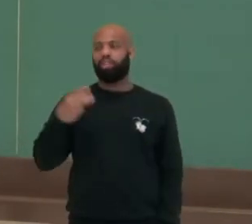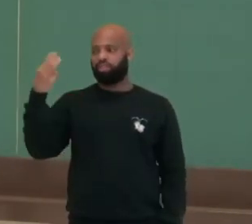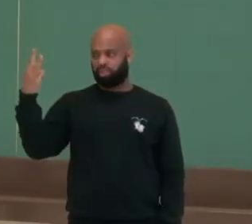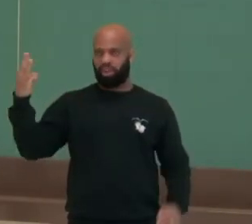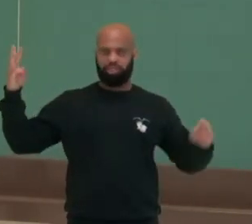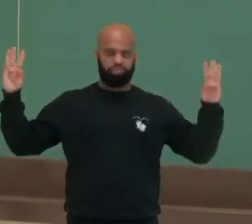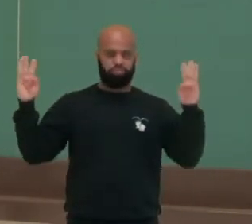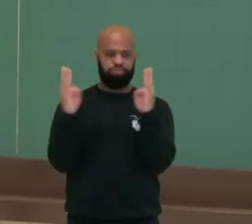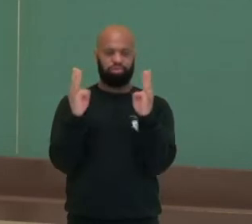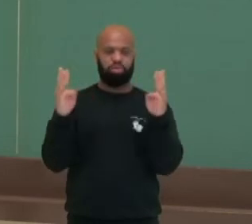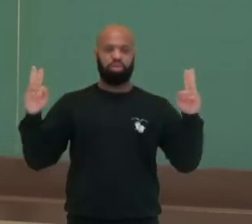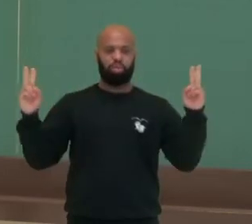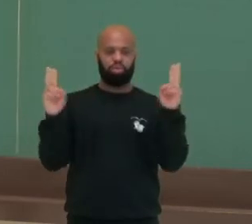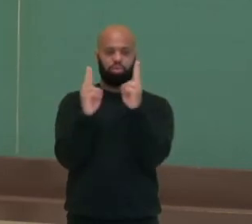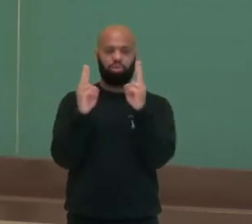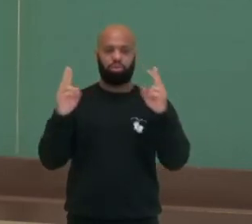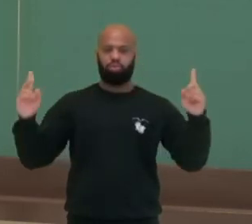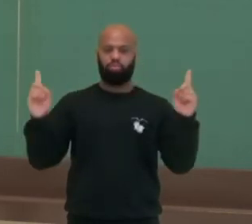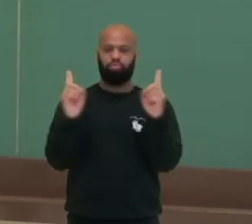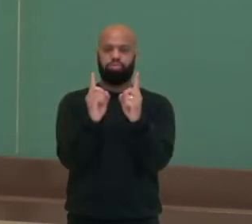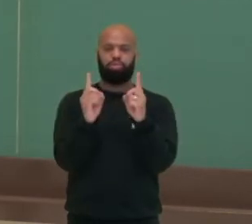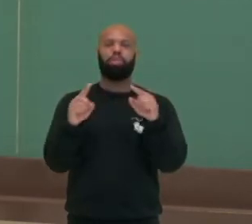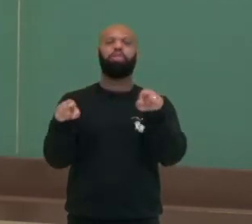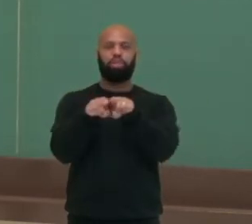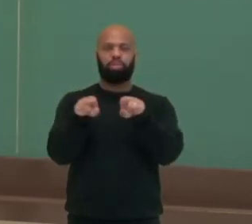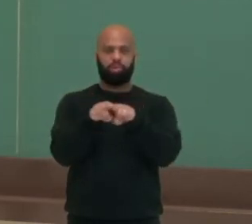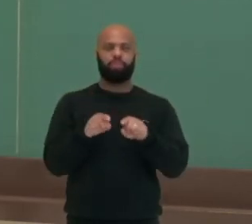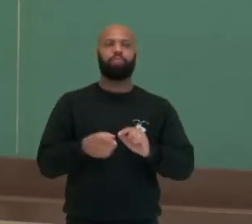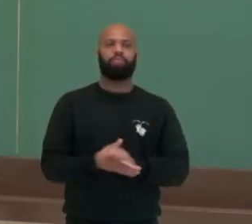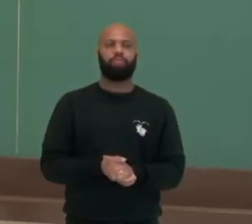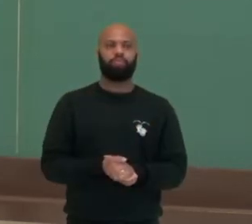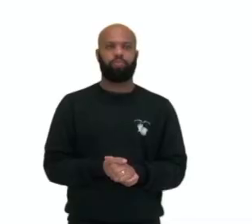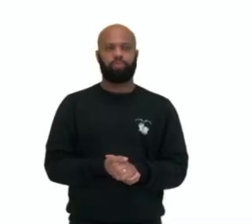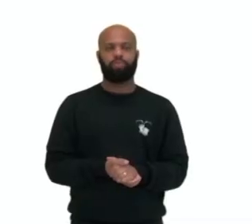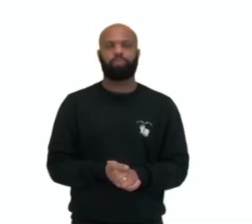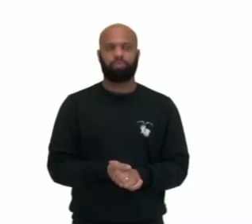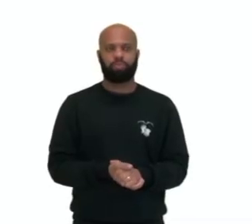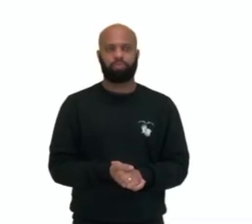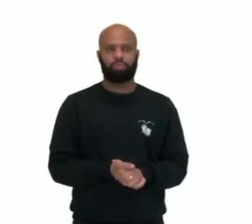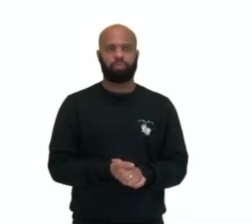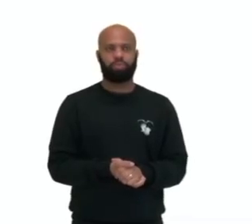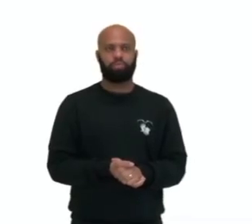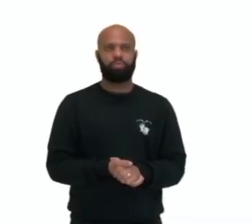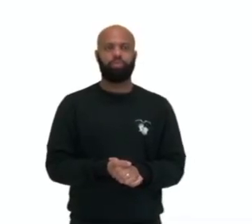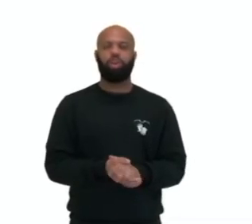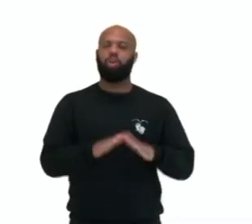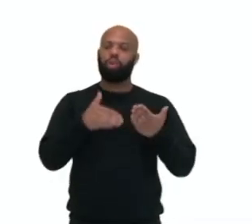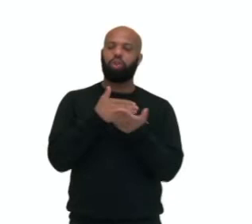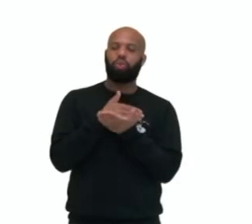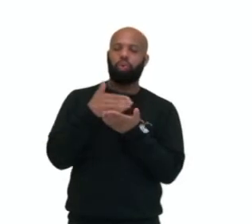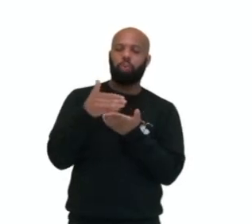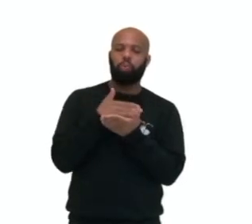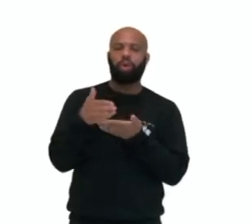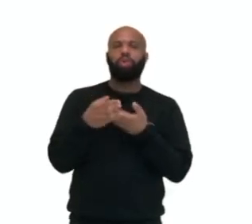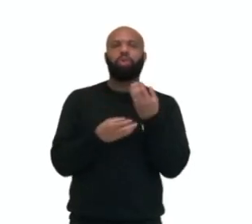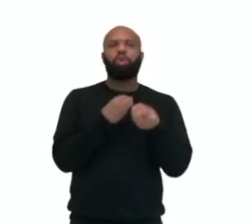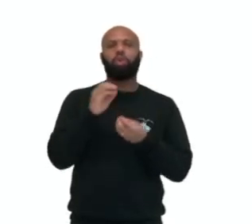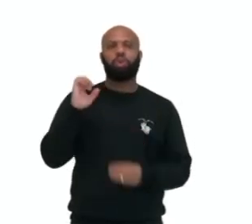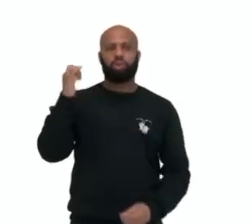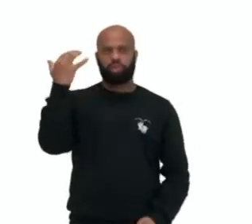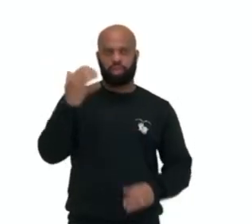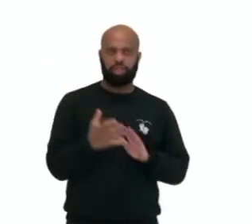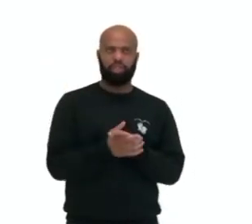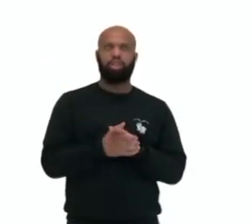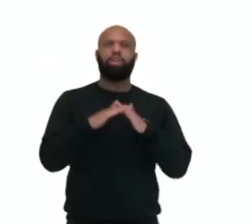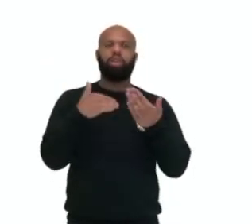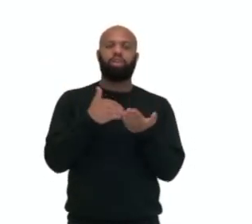a dupla e a modalidade individual. O início do jogo, como que acontece o jogo? O início